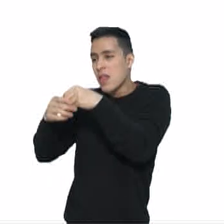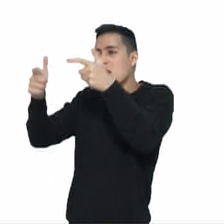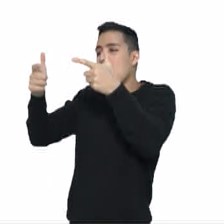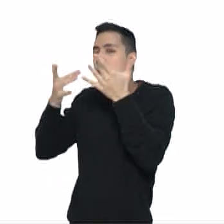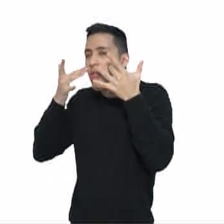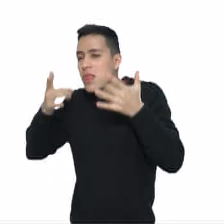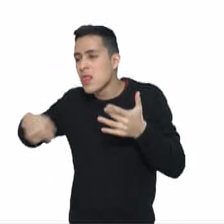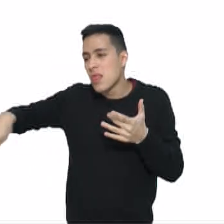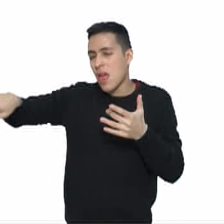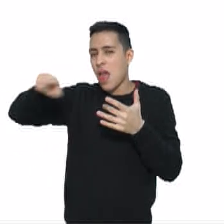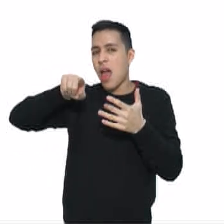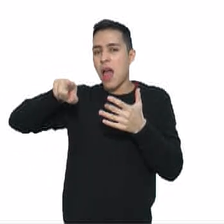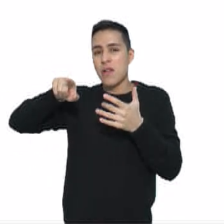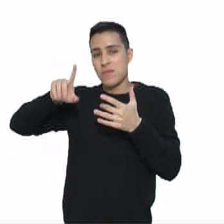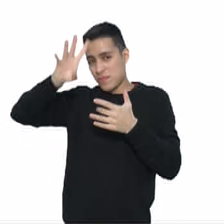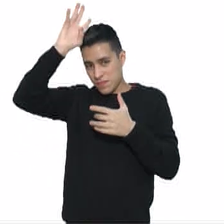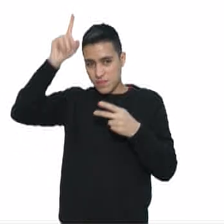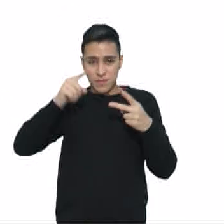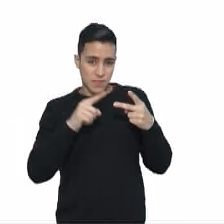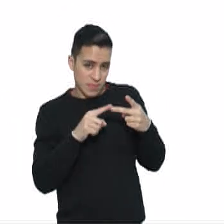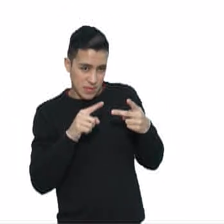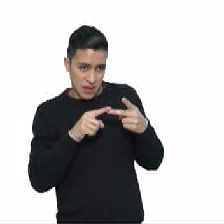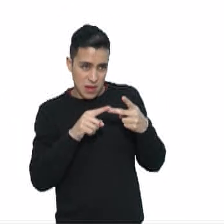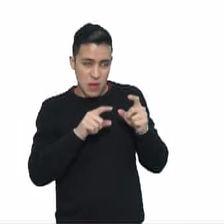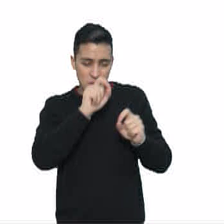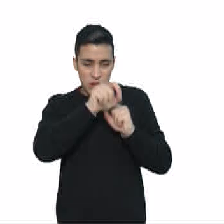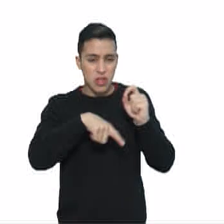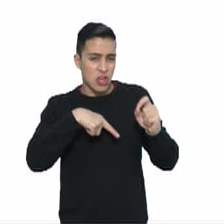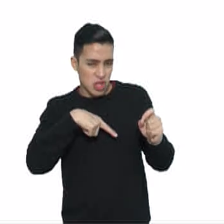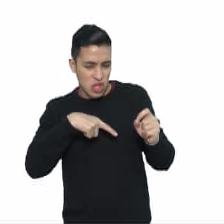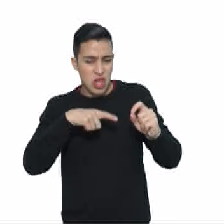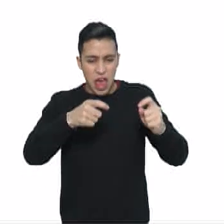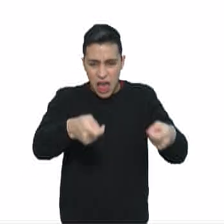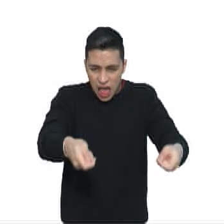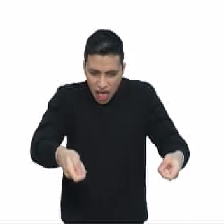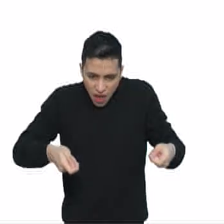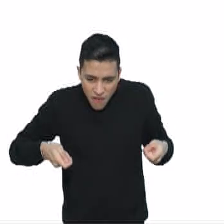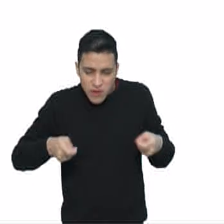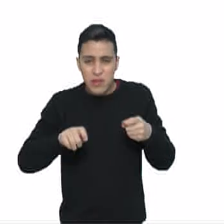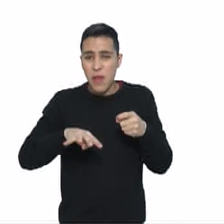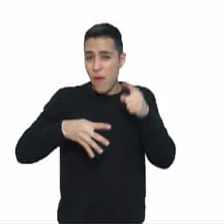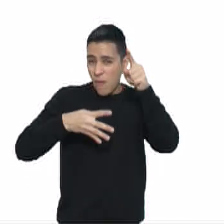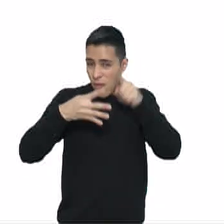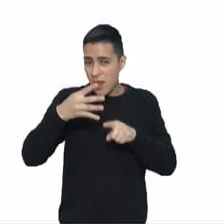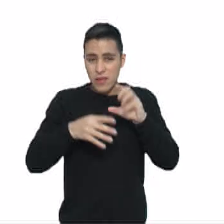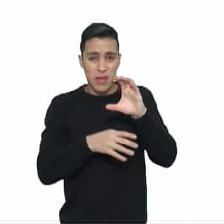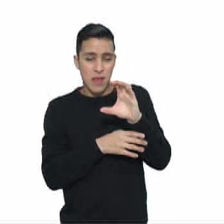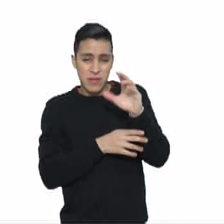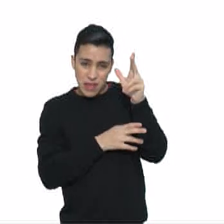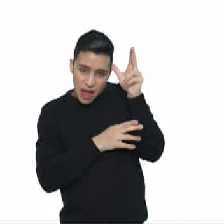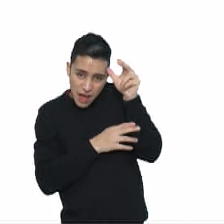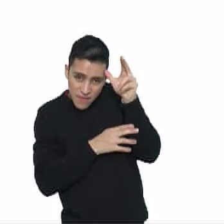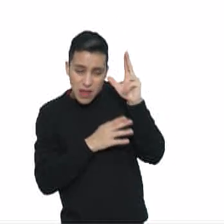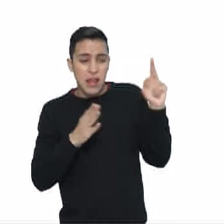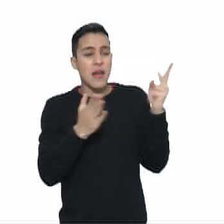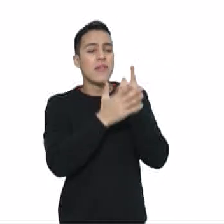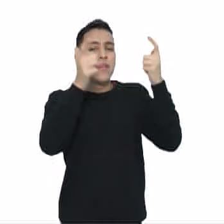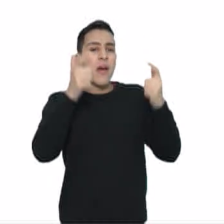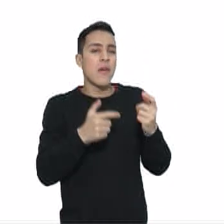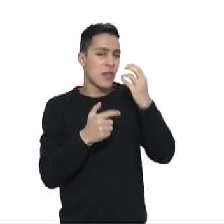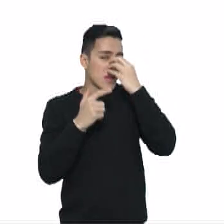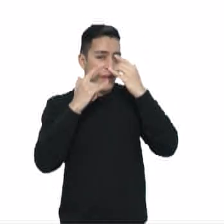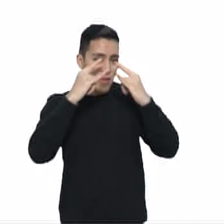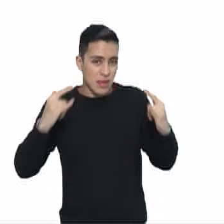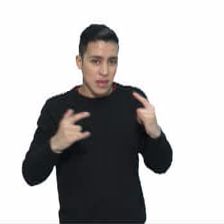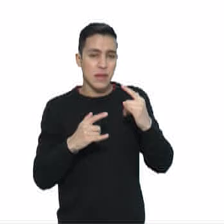romanos. As corridas de quadrigas eram realizadas por carroças puxadas por 4 cavalos, aconteciam nos circos. As